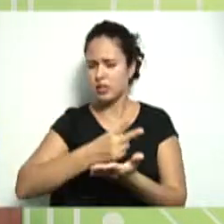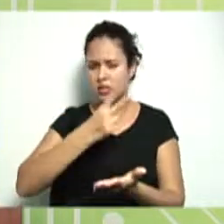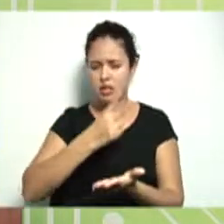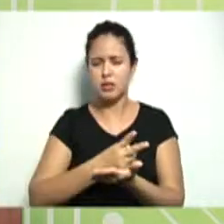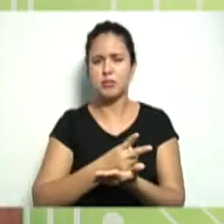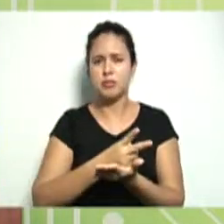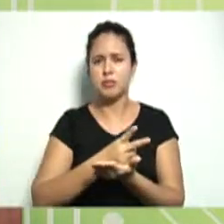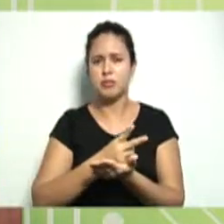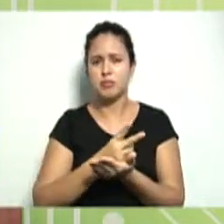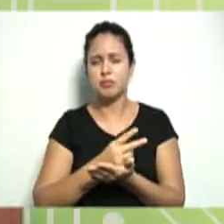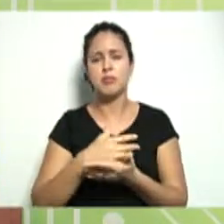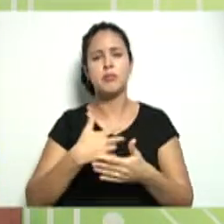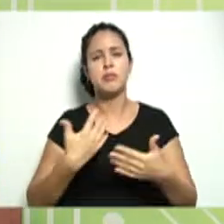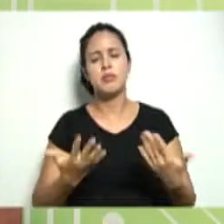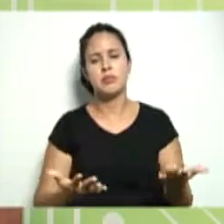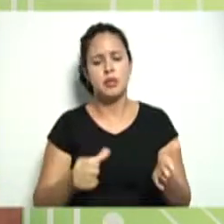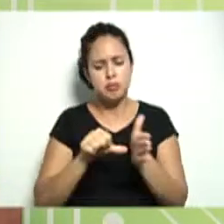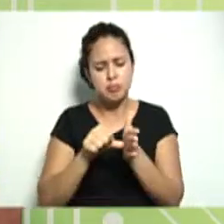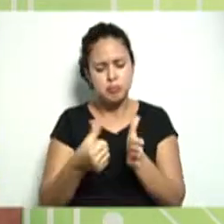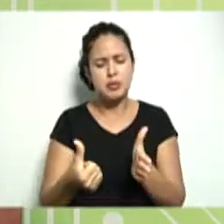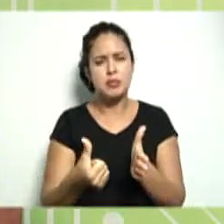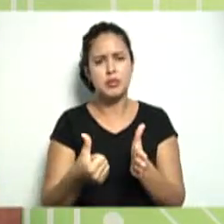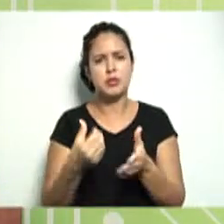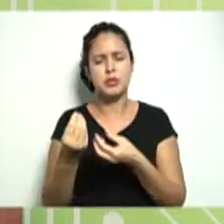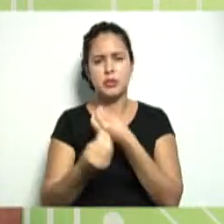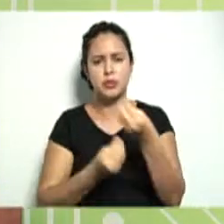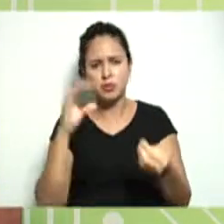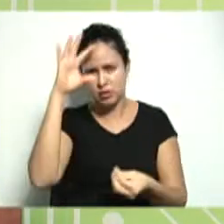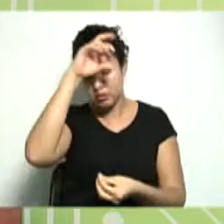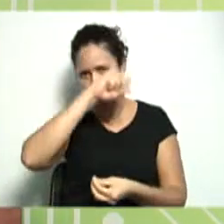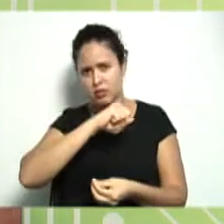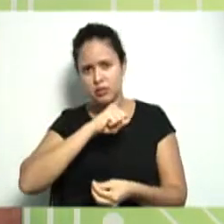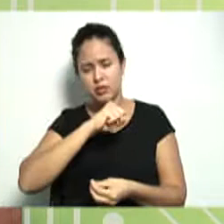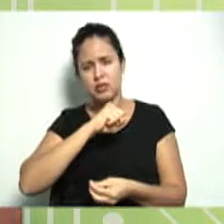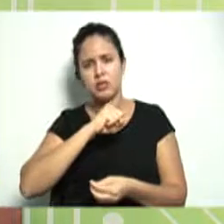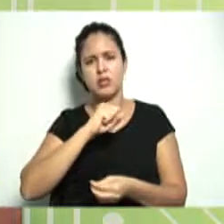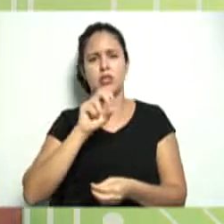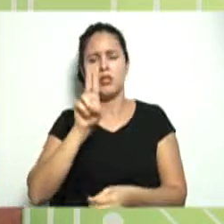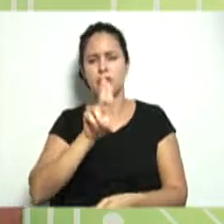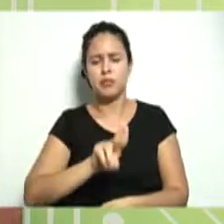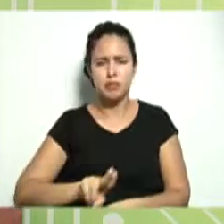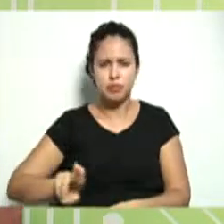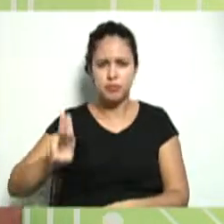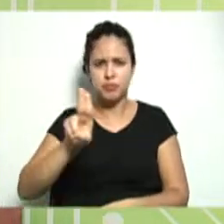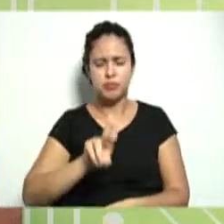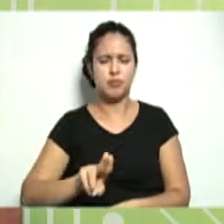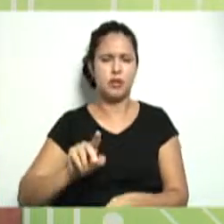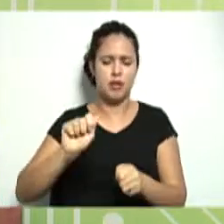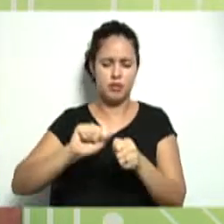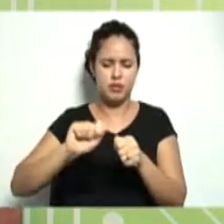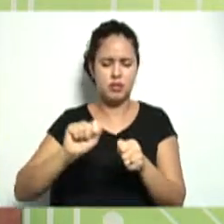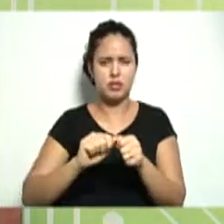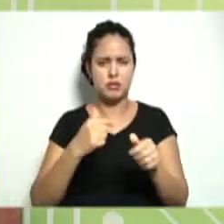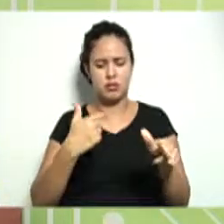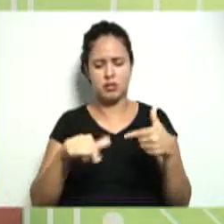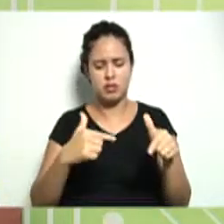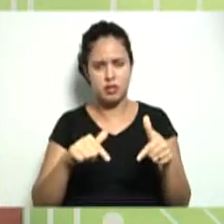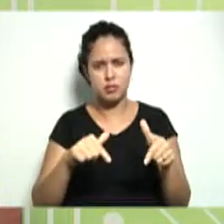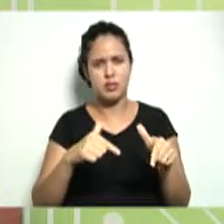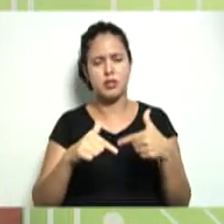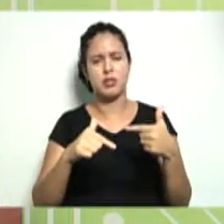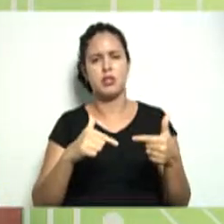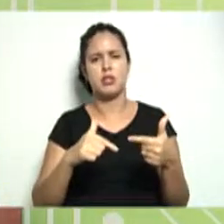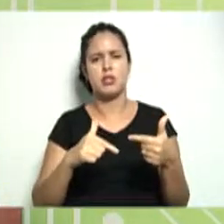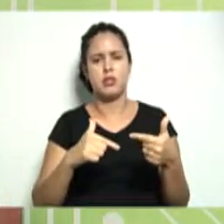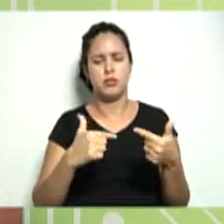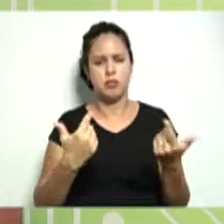a primeira forma que a gente aprende a realizar o trabalho, e aí o conceito amplo